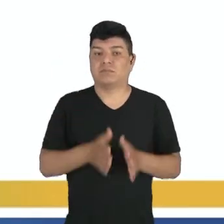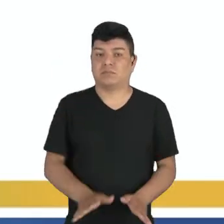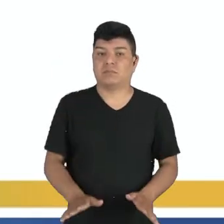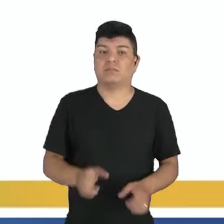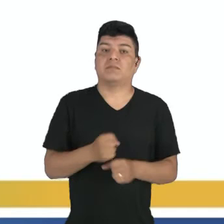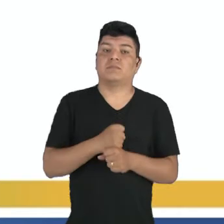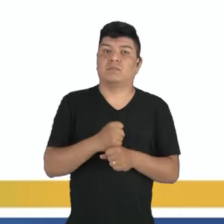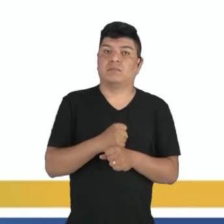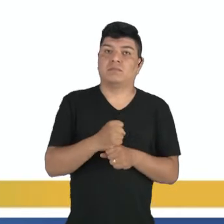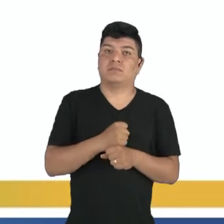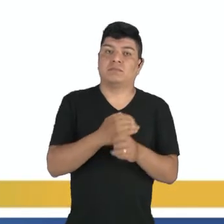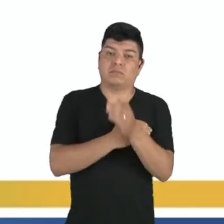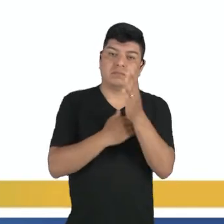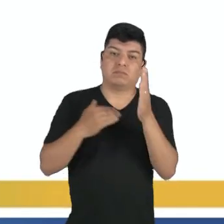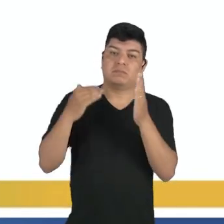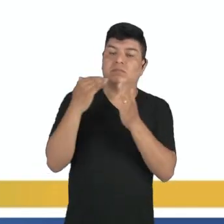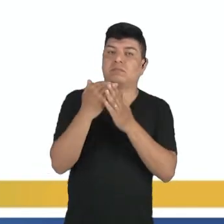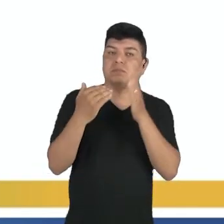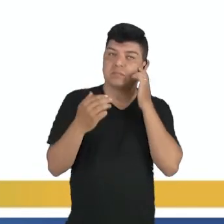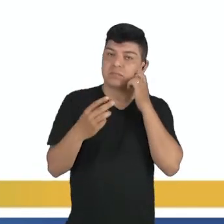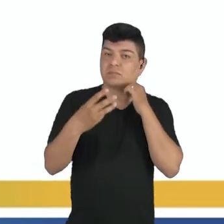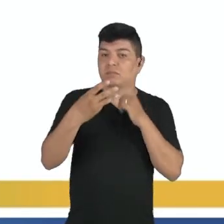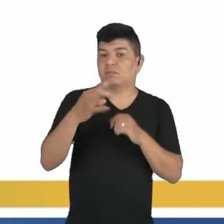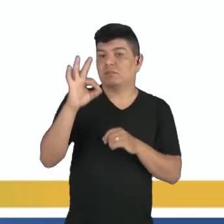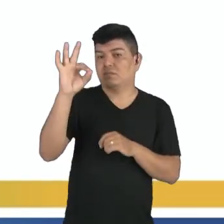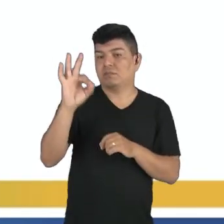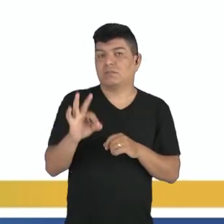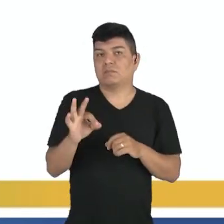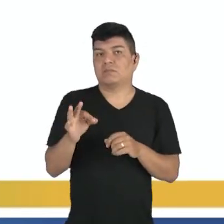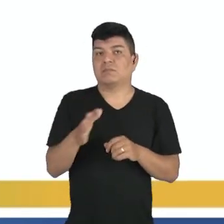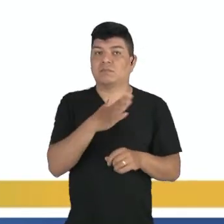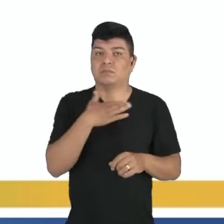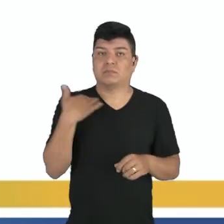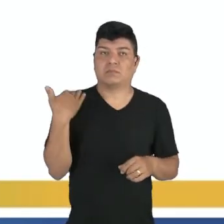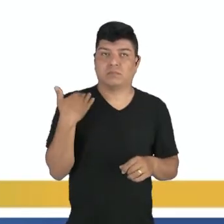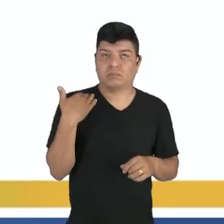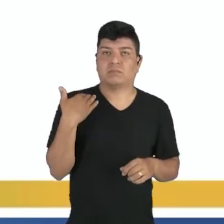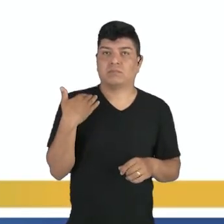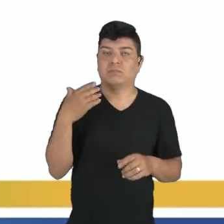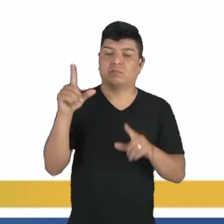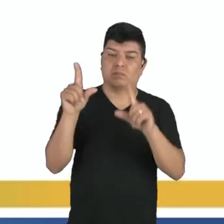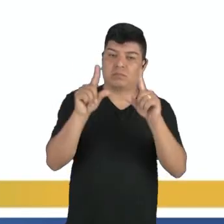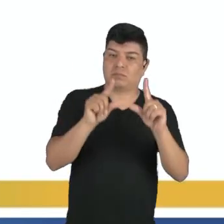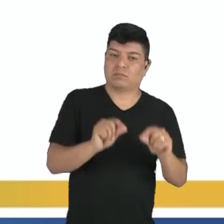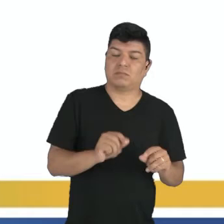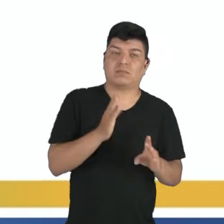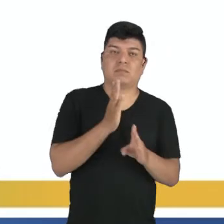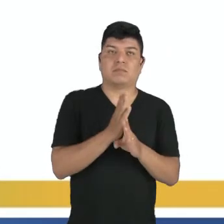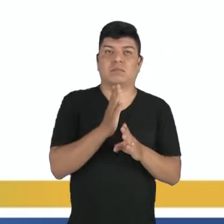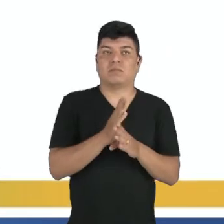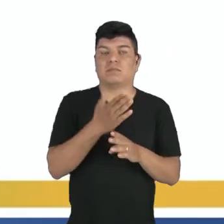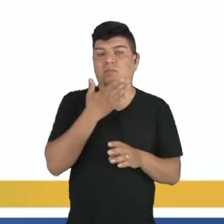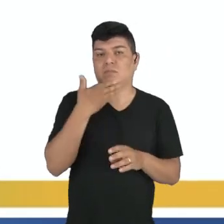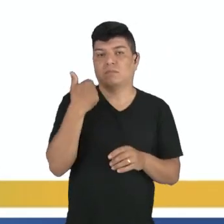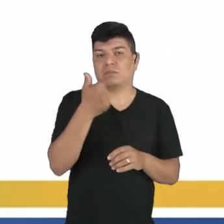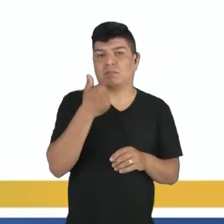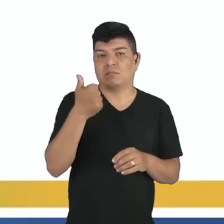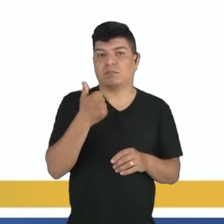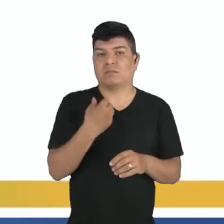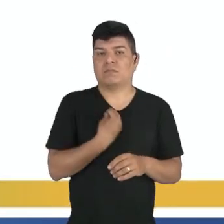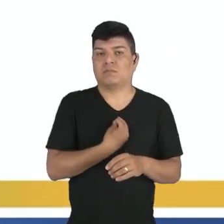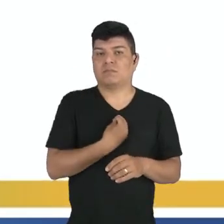anual é elevado em média três por cento enquanto a taxa de mortalidade tem diminuído em função das melhorias